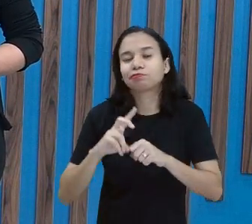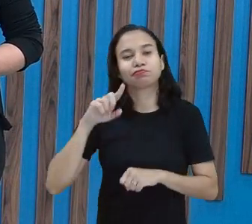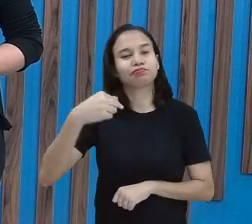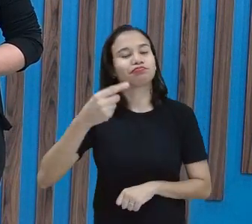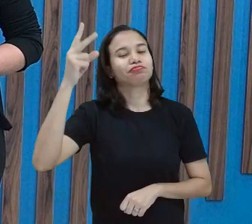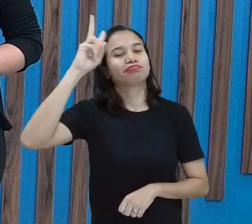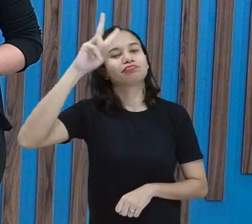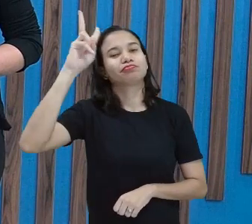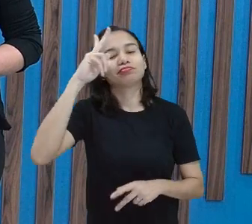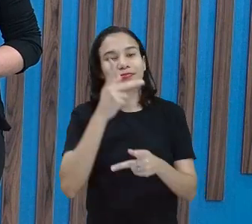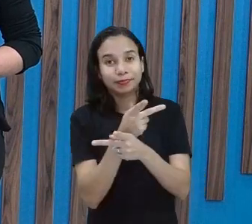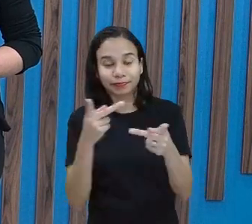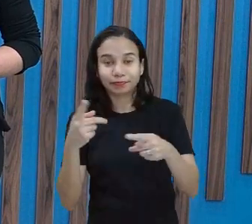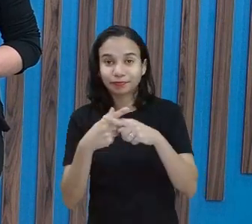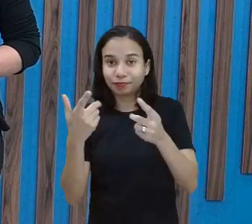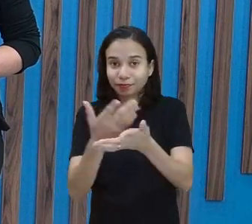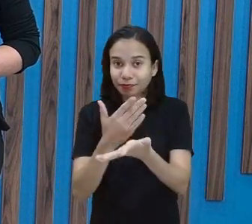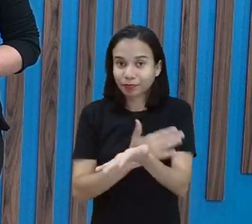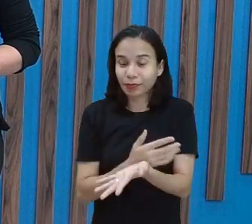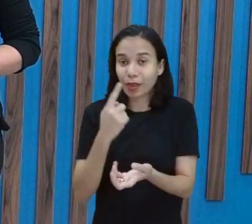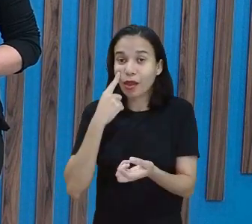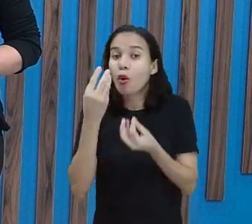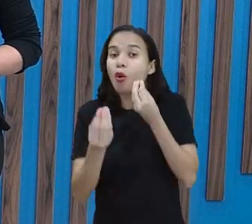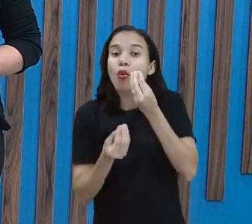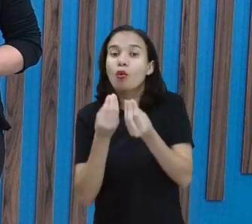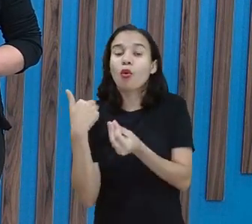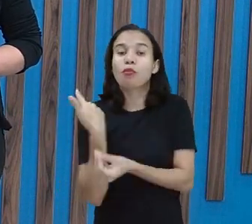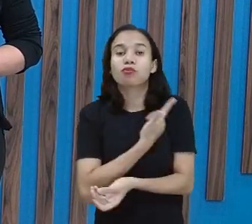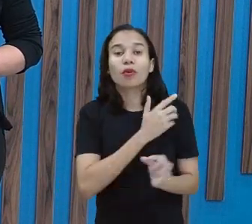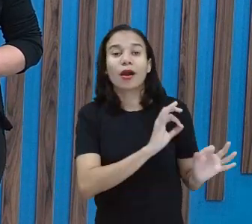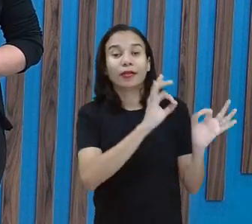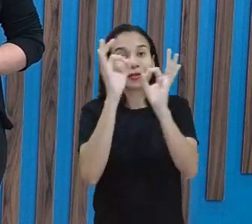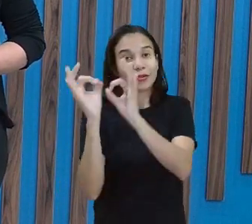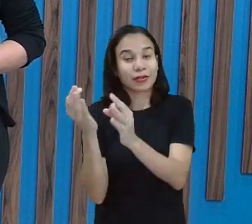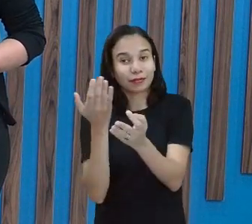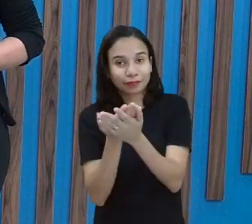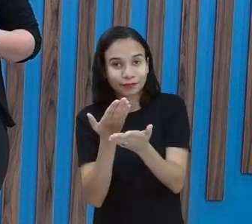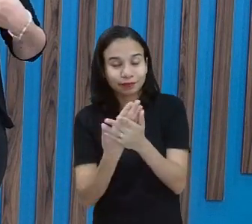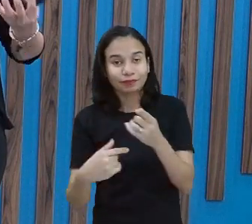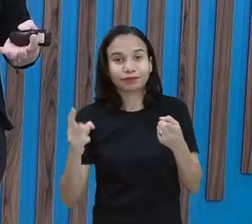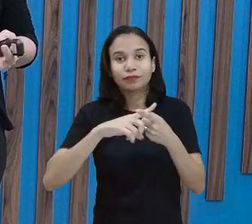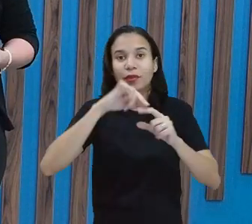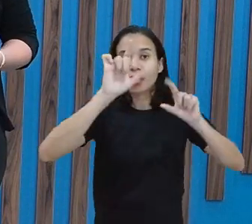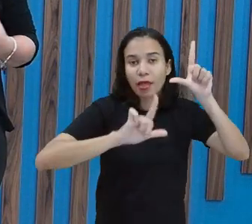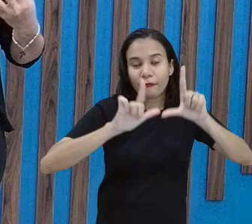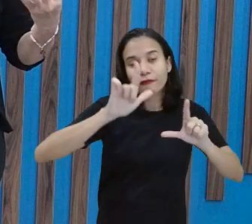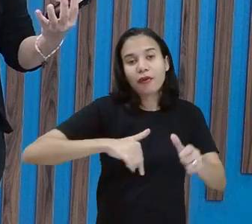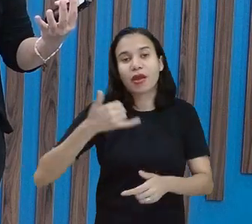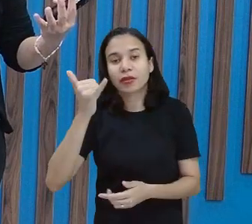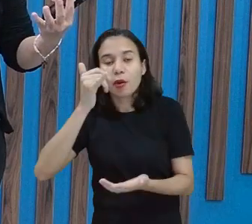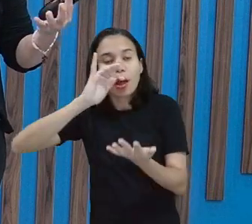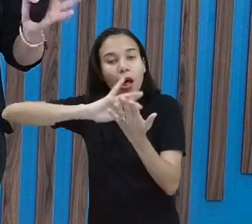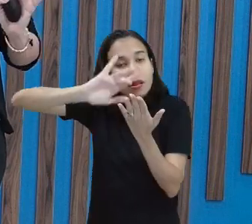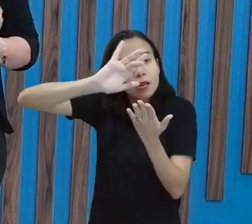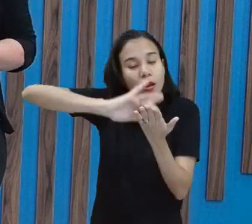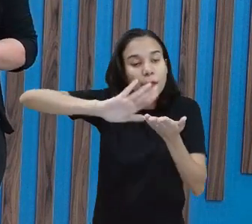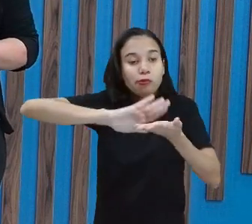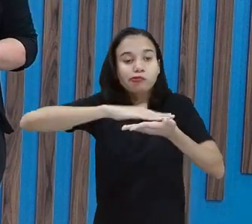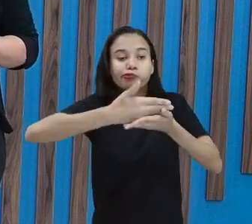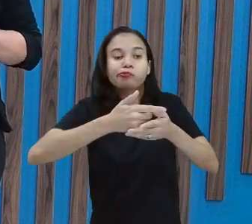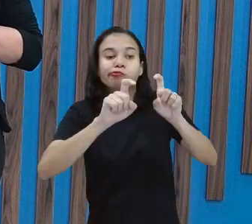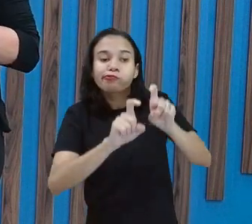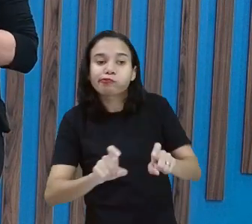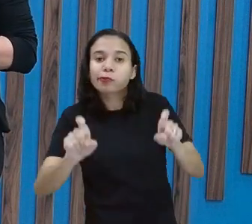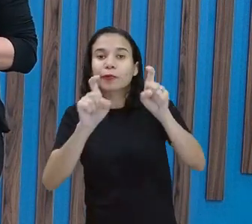refrescar a tua memória, tá? Antes, vamos ver de que forma podemos assistir a essa aula. TV, celular, tablet, computador. De que